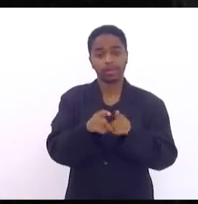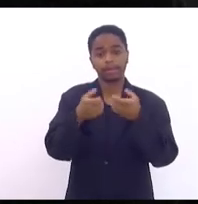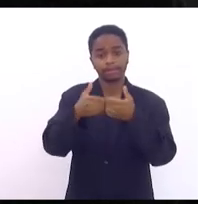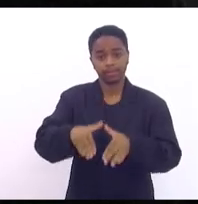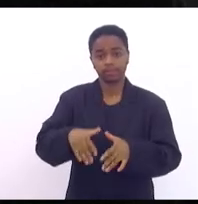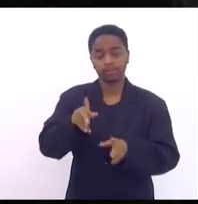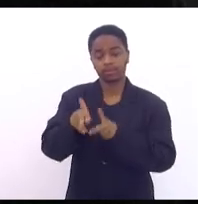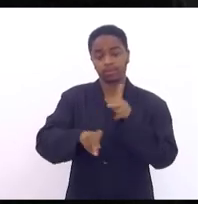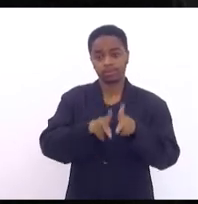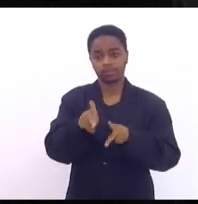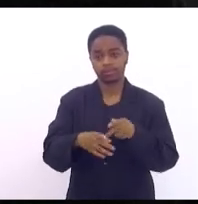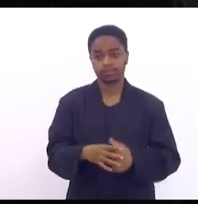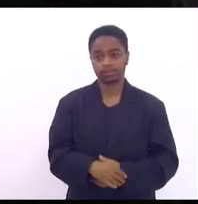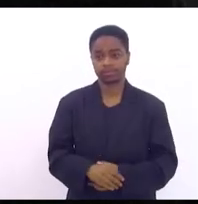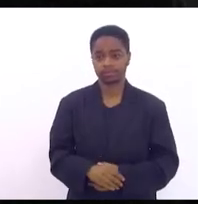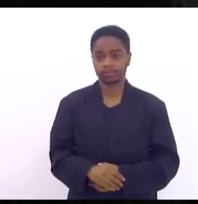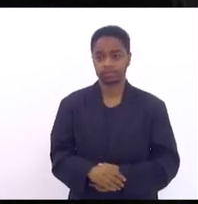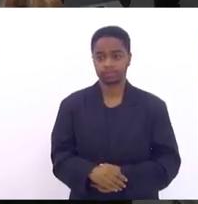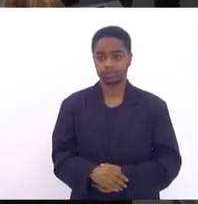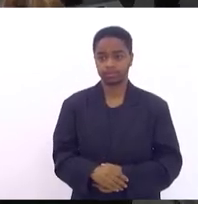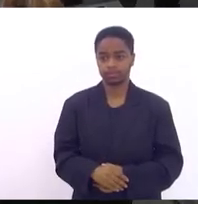o bolso do trabalhador.